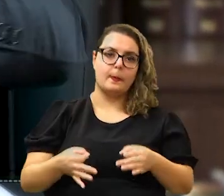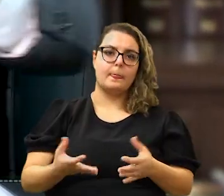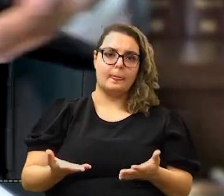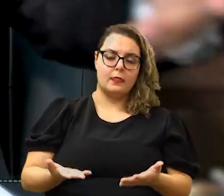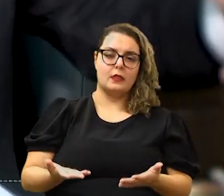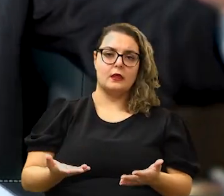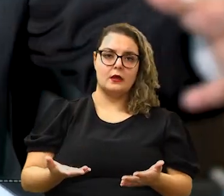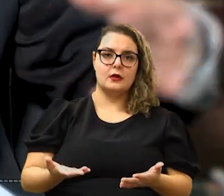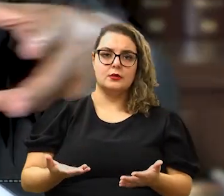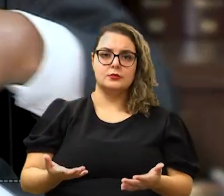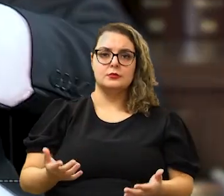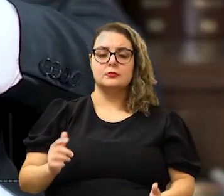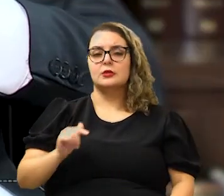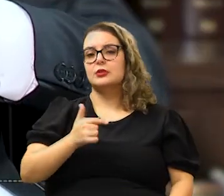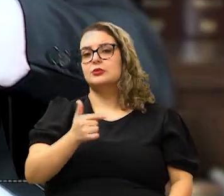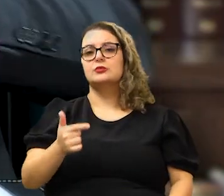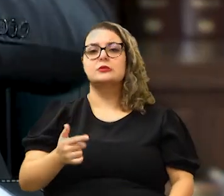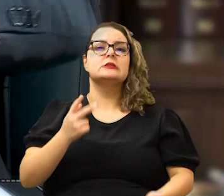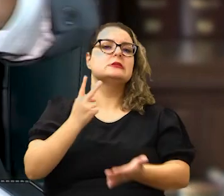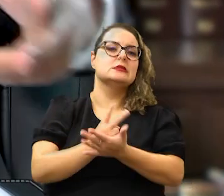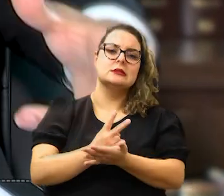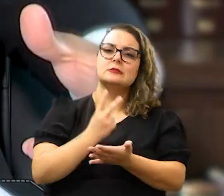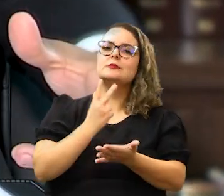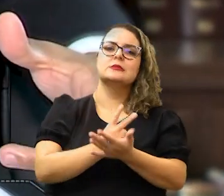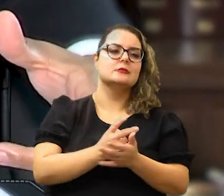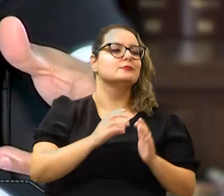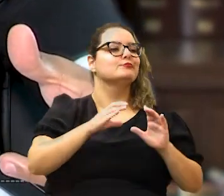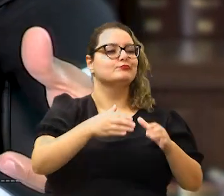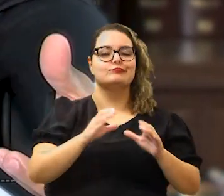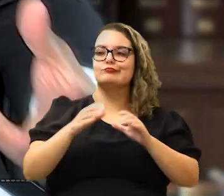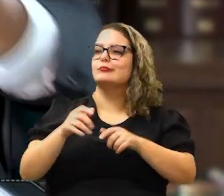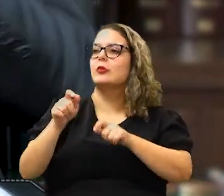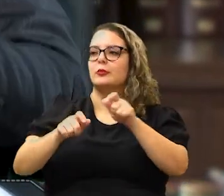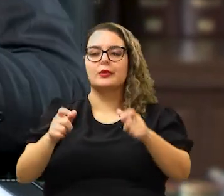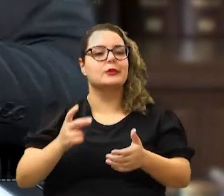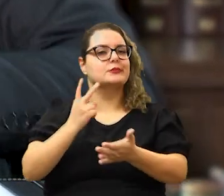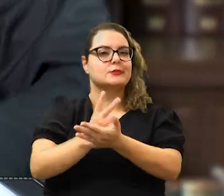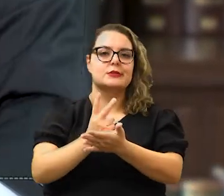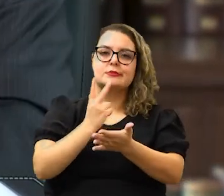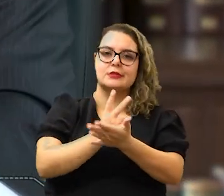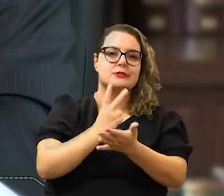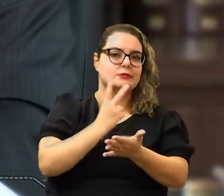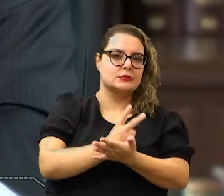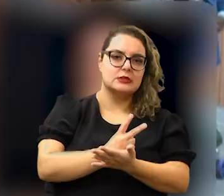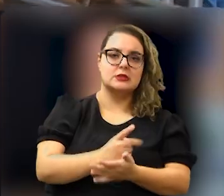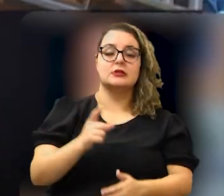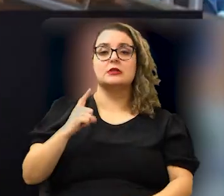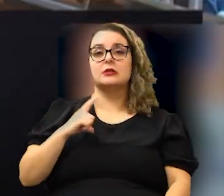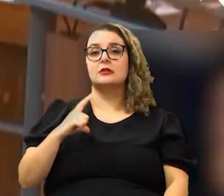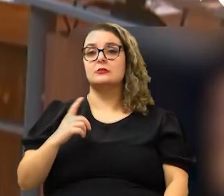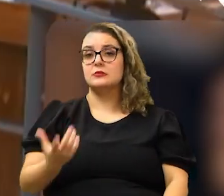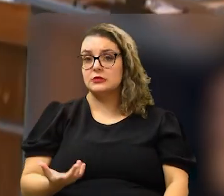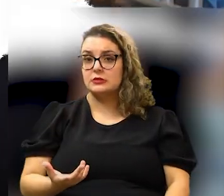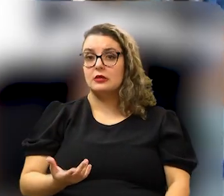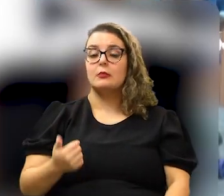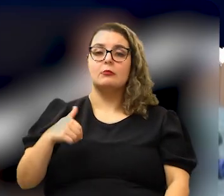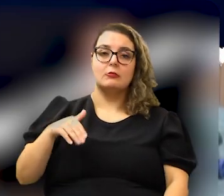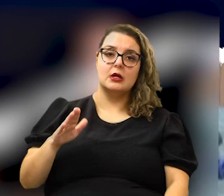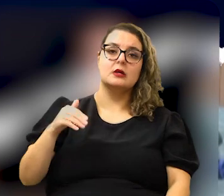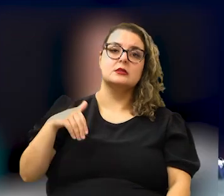Então é preciso que haja cada dia mais esse engajamento da comunidade.